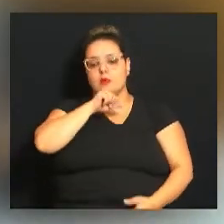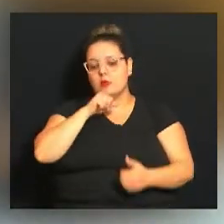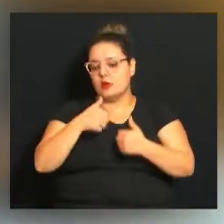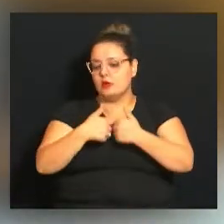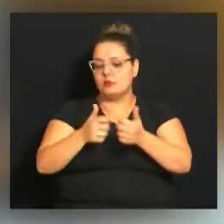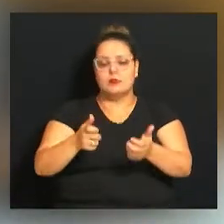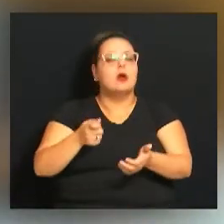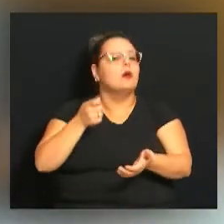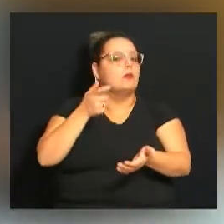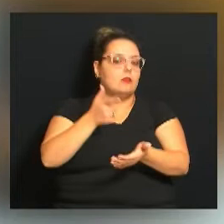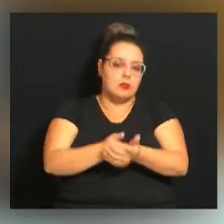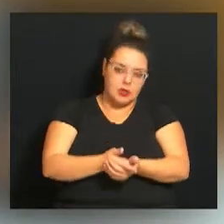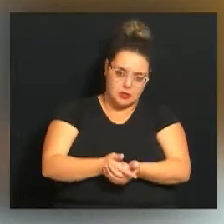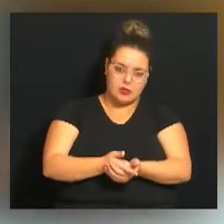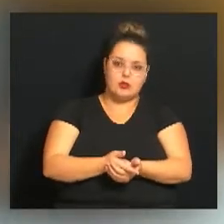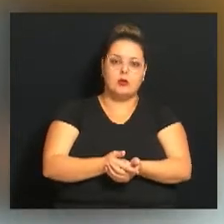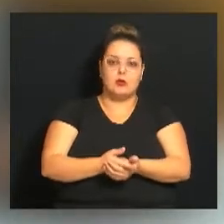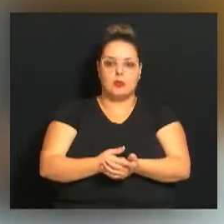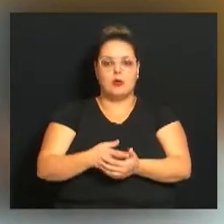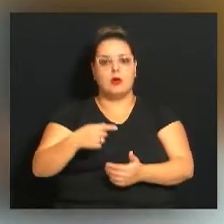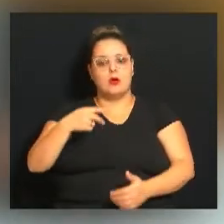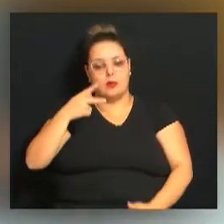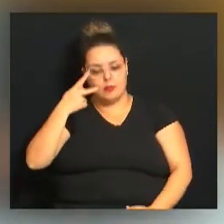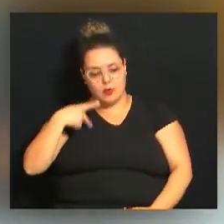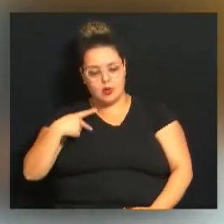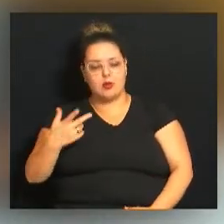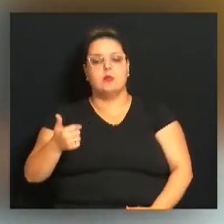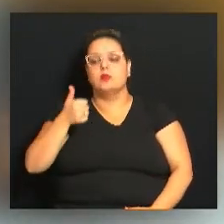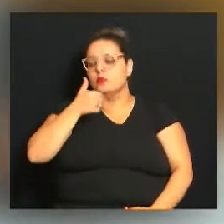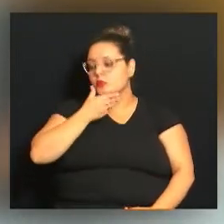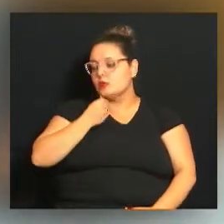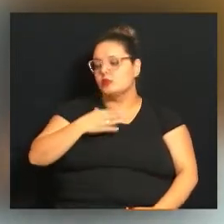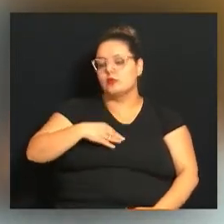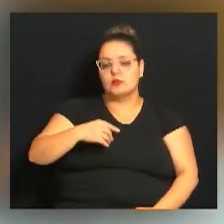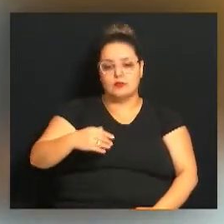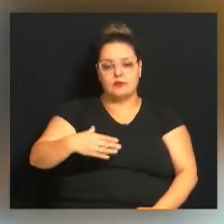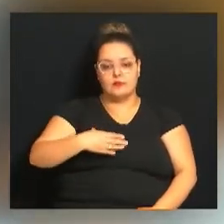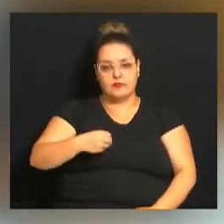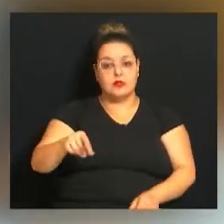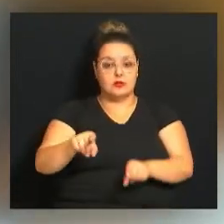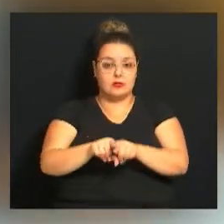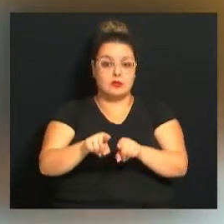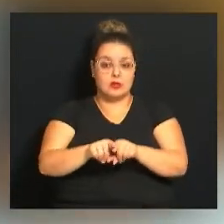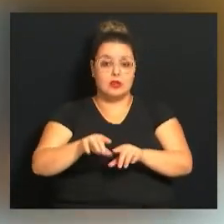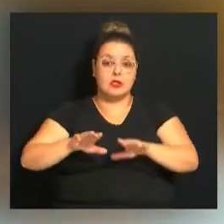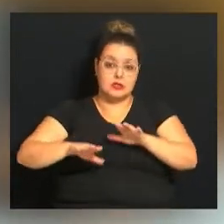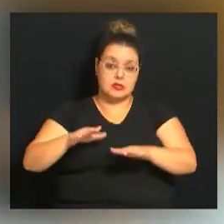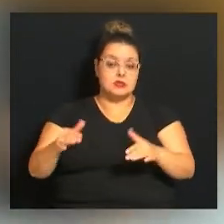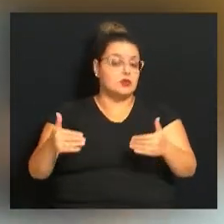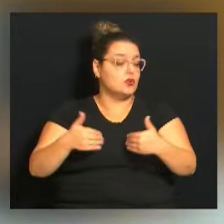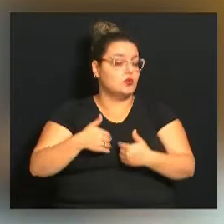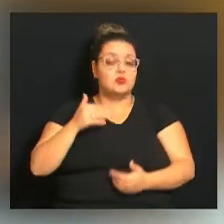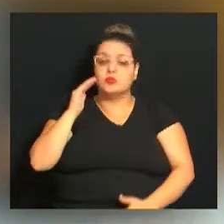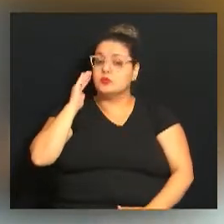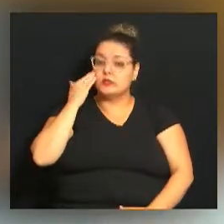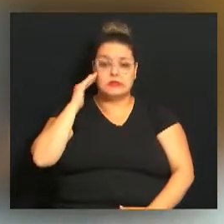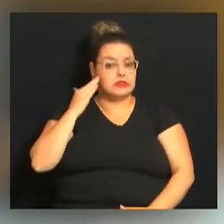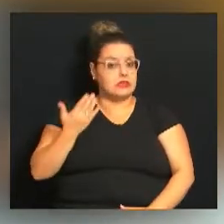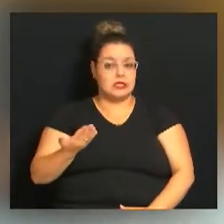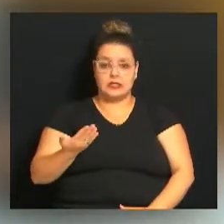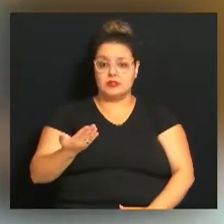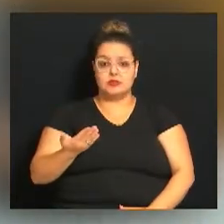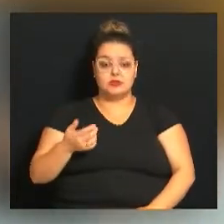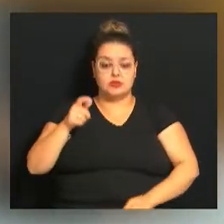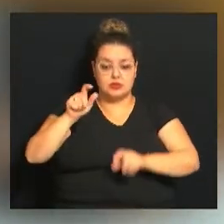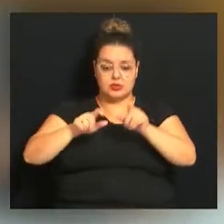normal dela, do filho dela. Porém, o filho dela, às vezes o autista, ele não entende que a pessoa que